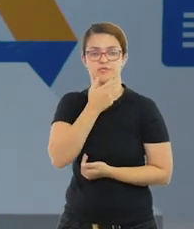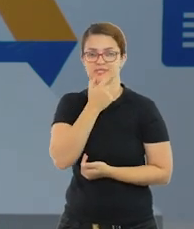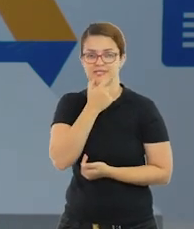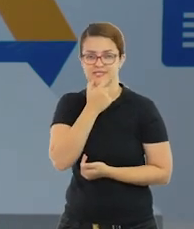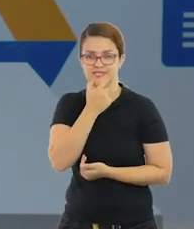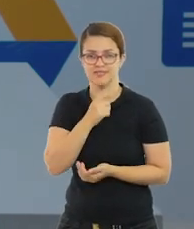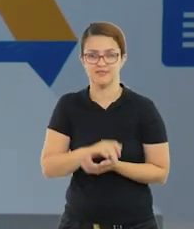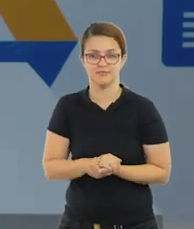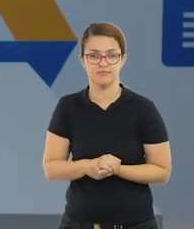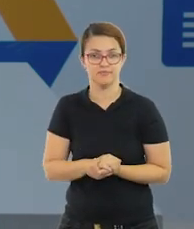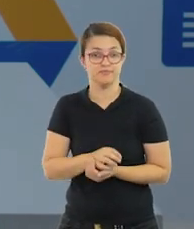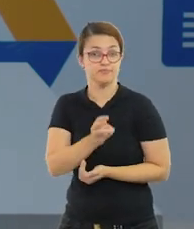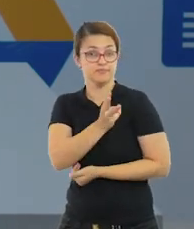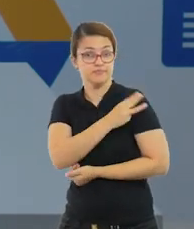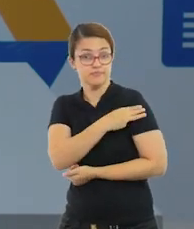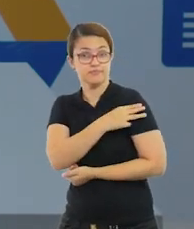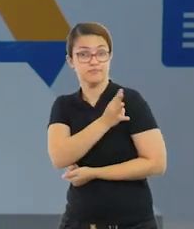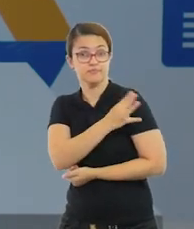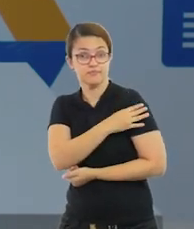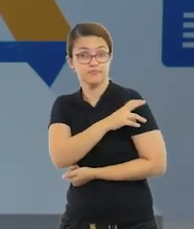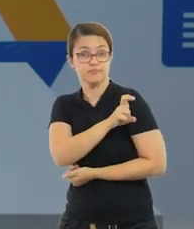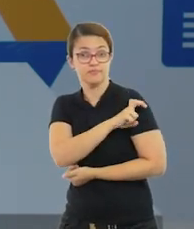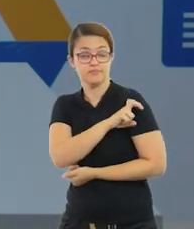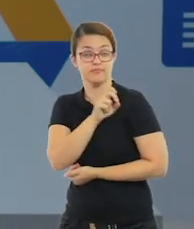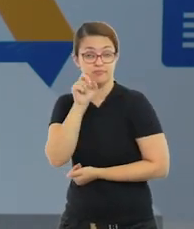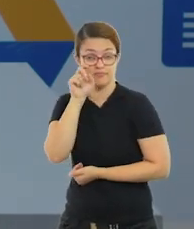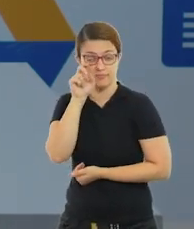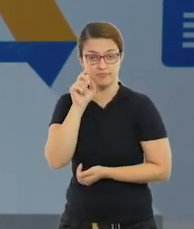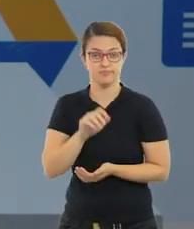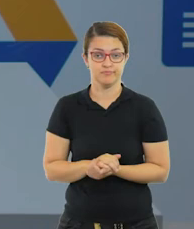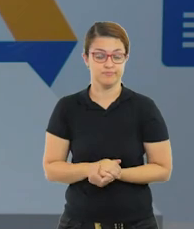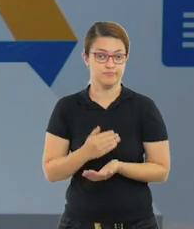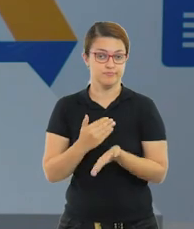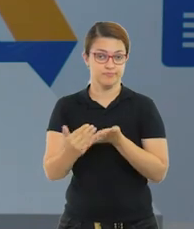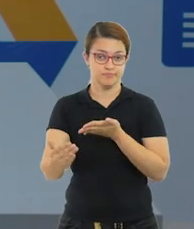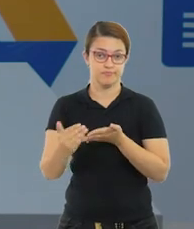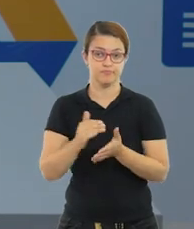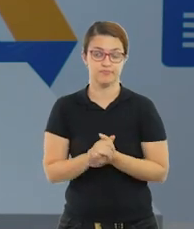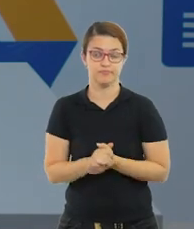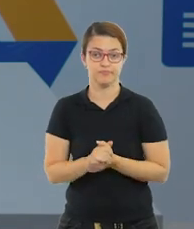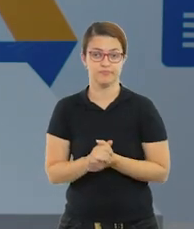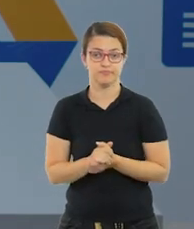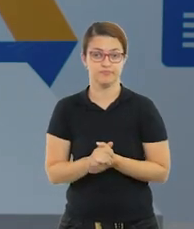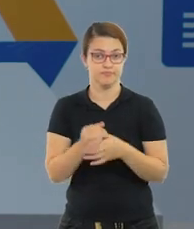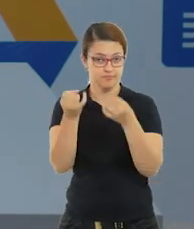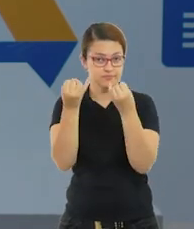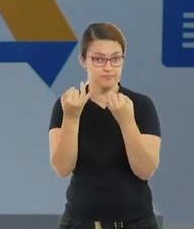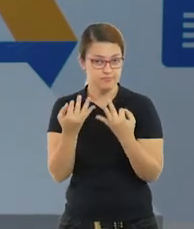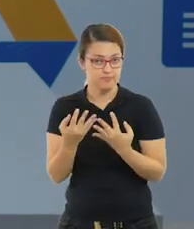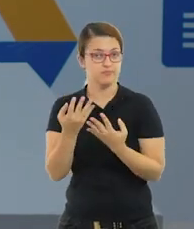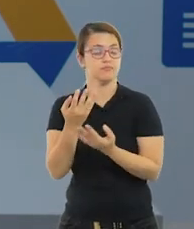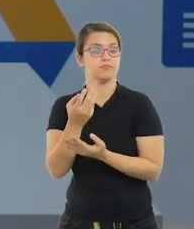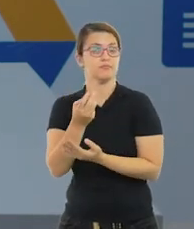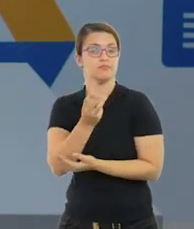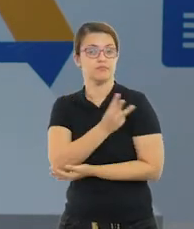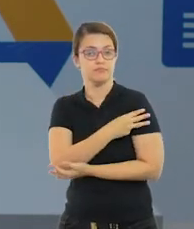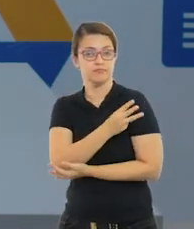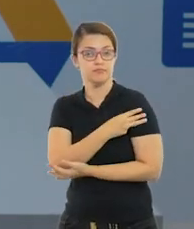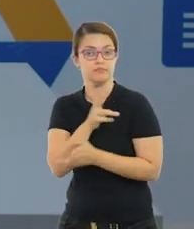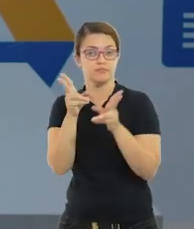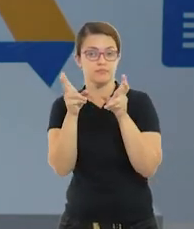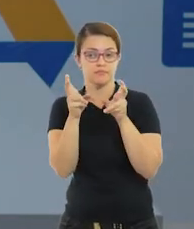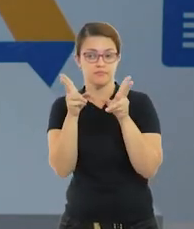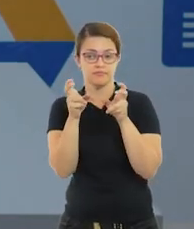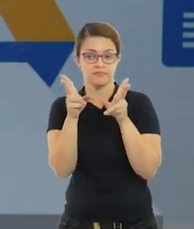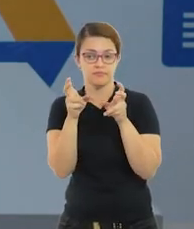aqui para passar sobre as lições do terceiro ano, do quarto e do quinto ano. Nós vamos começar falando do terceiro ano, que o tema